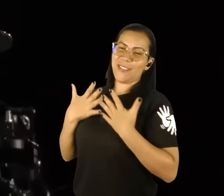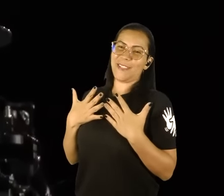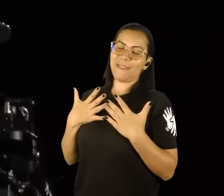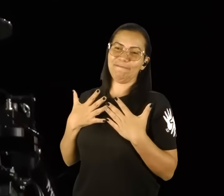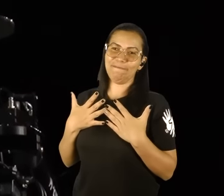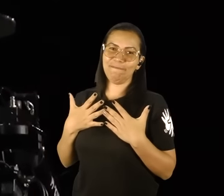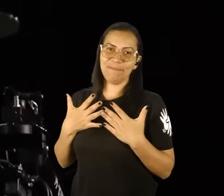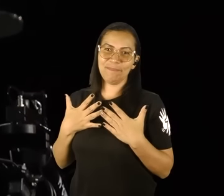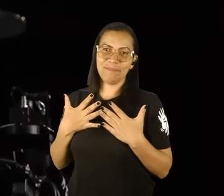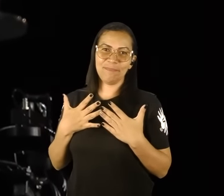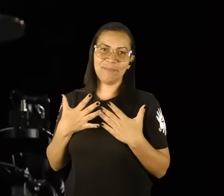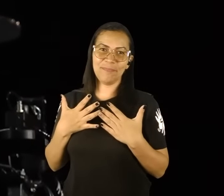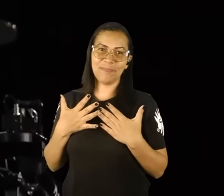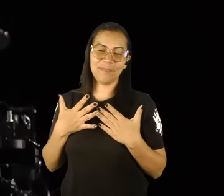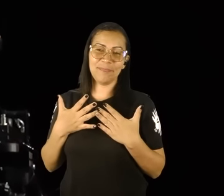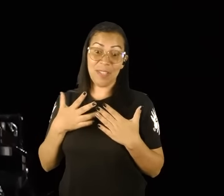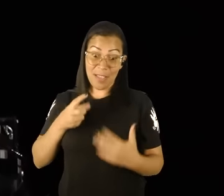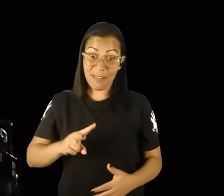como desabençoar.